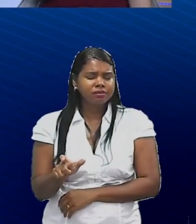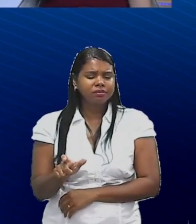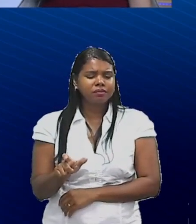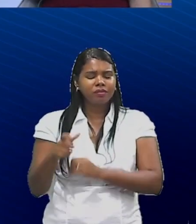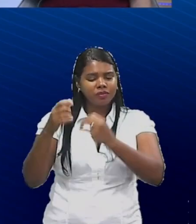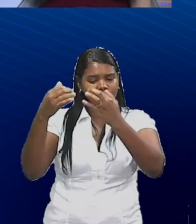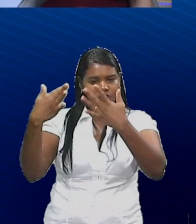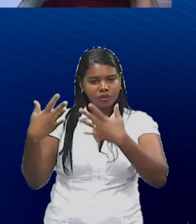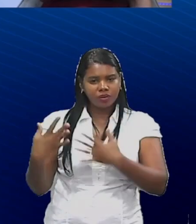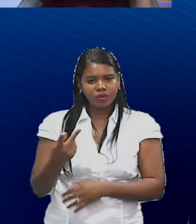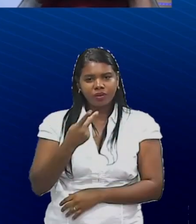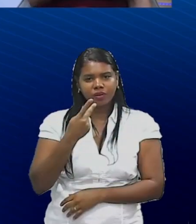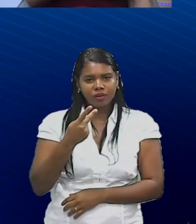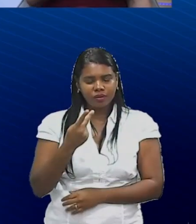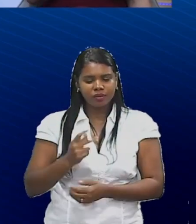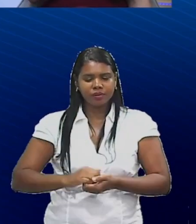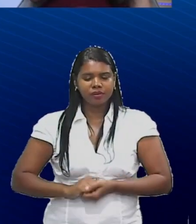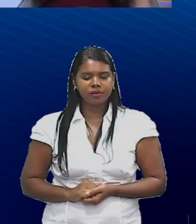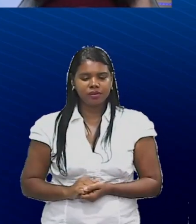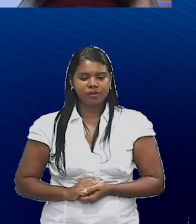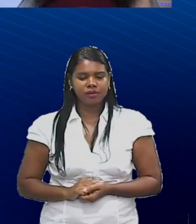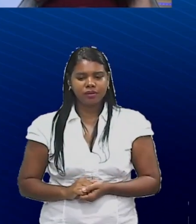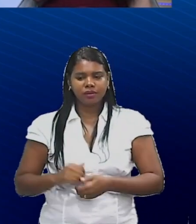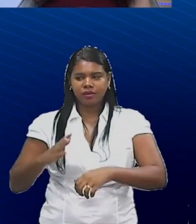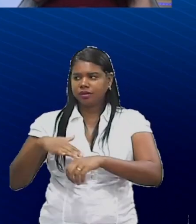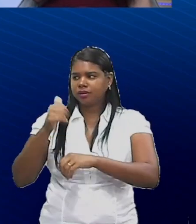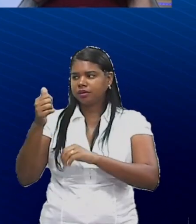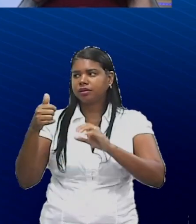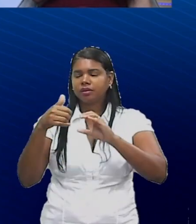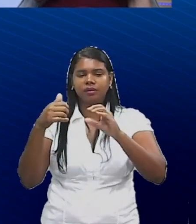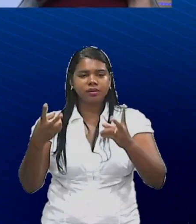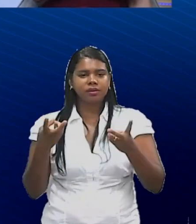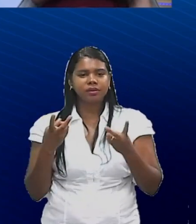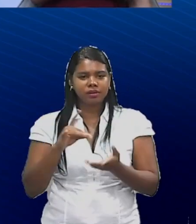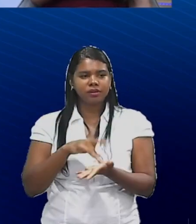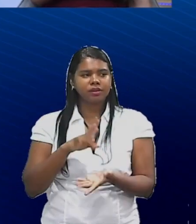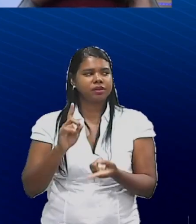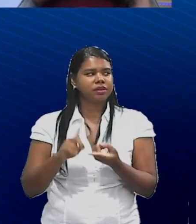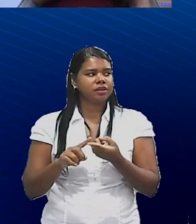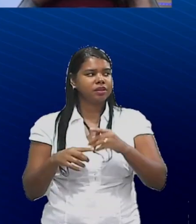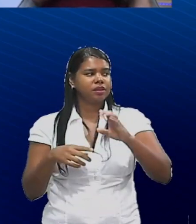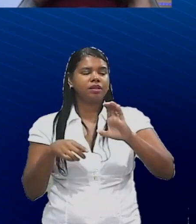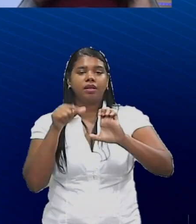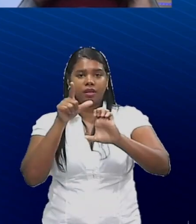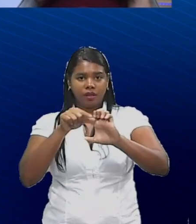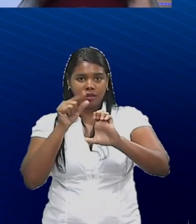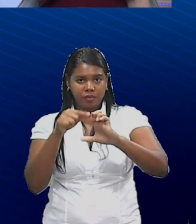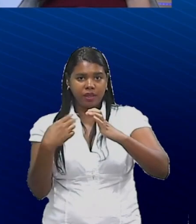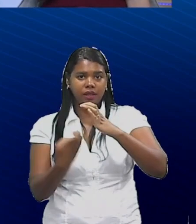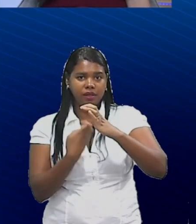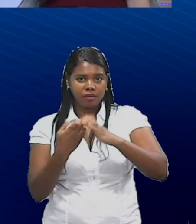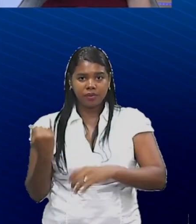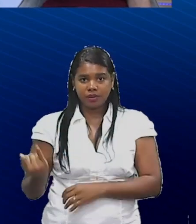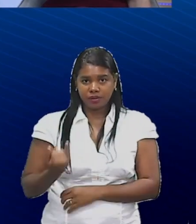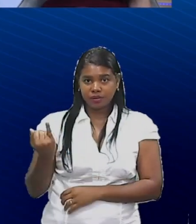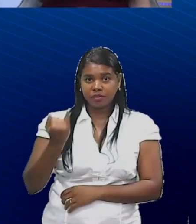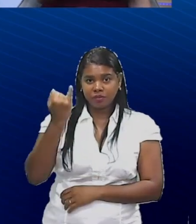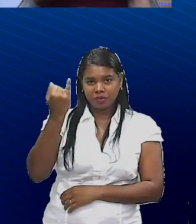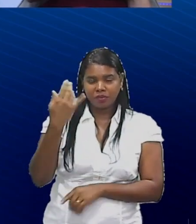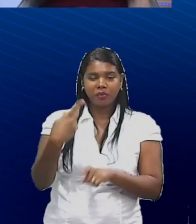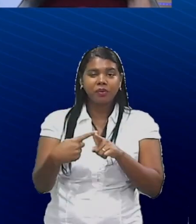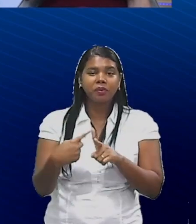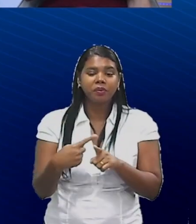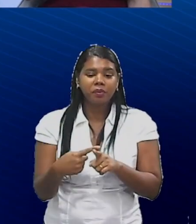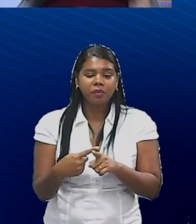fala que é atender totalmente, é a gente superar as expectativas desse cliente. E para a empresa isso é muito importante. Por quê? Quando o cliente